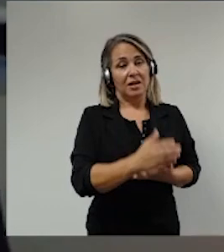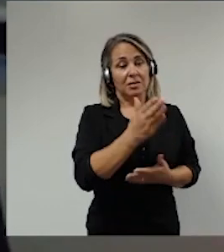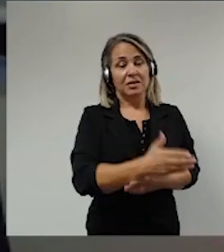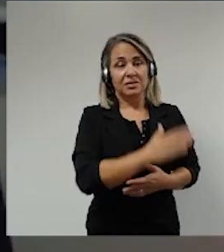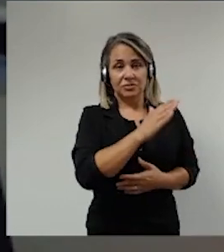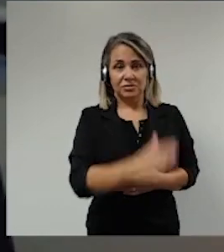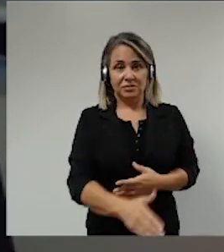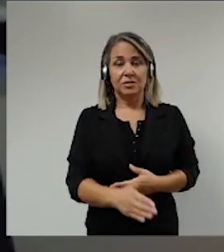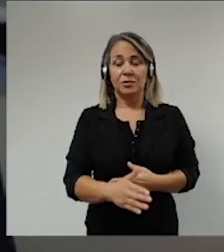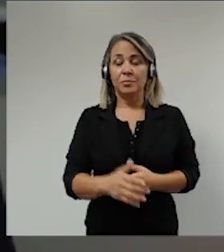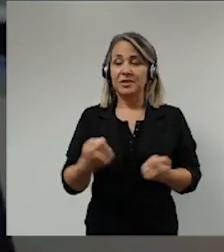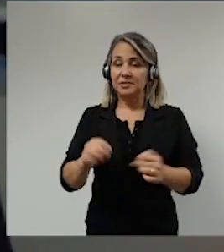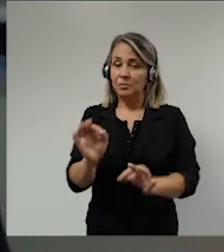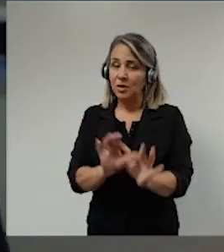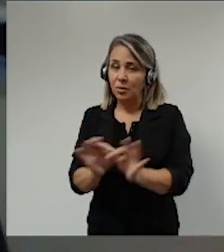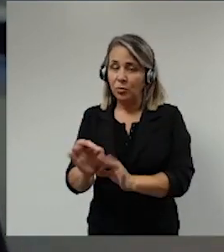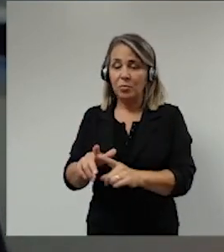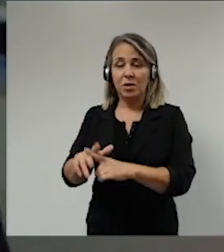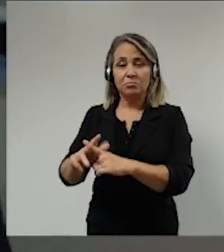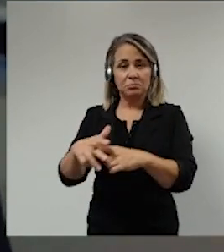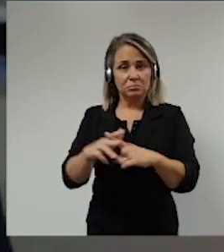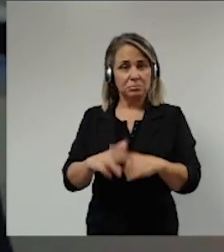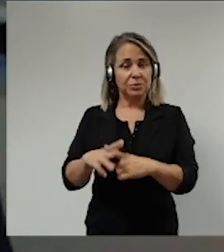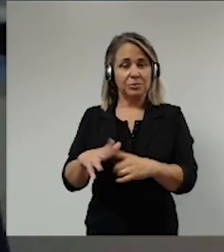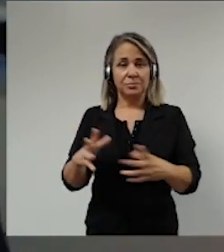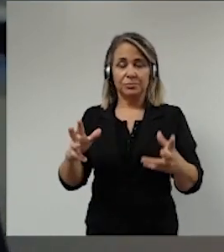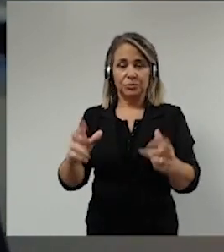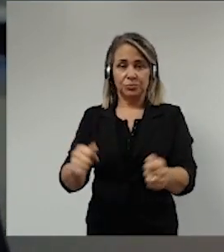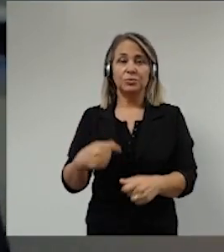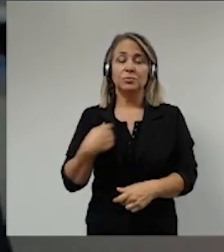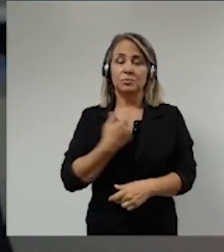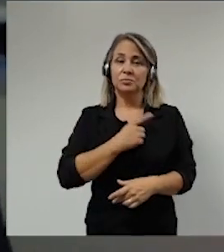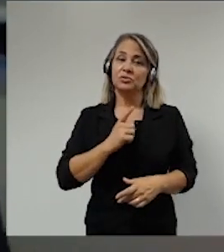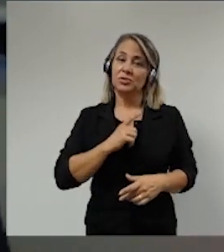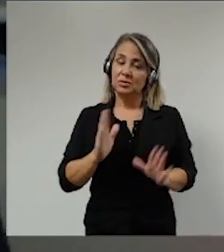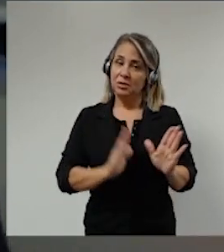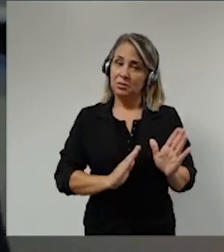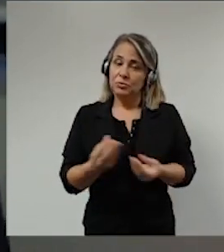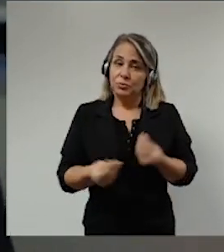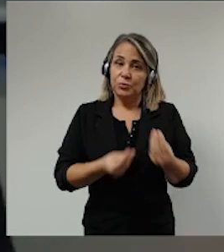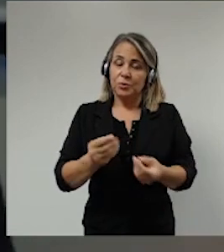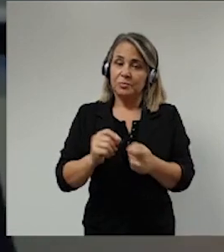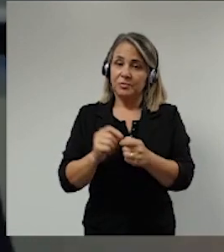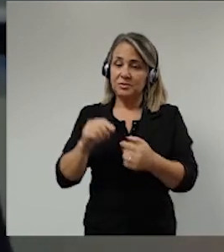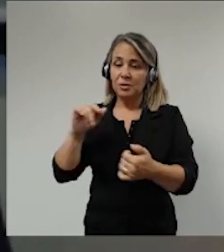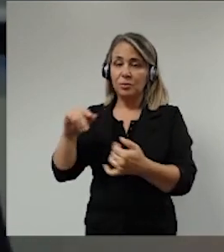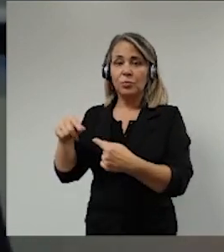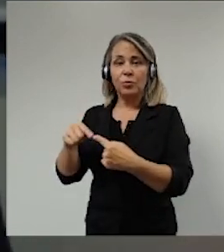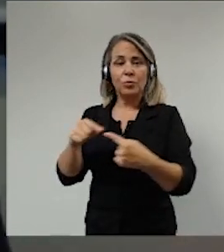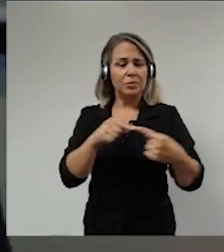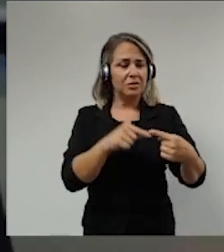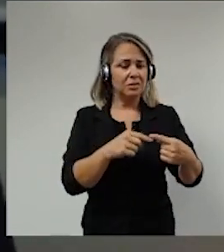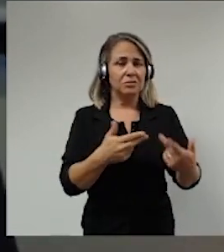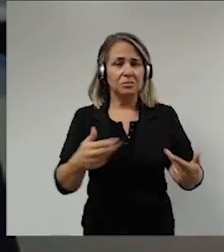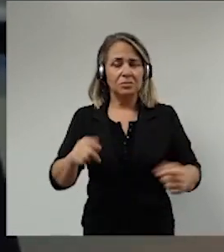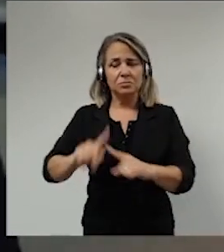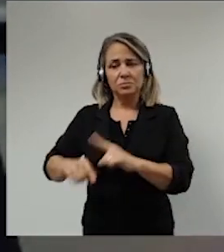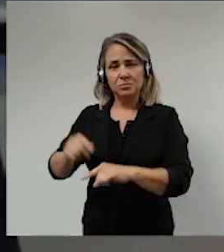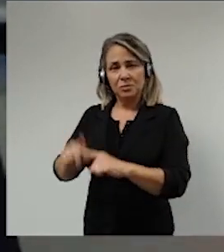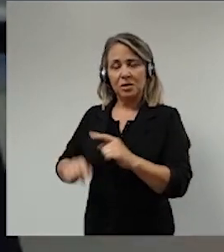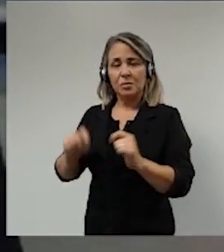consertar o que não está quebrado, o nosso arcabouço jurídico já tem instrumentos adequados para assegurar o acesso